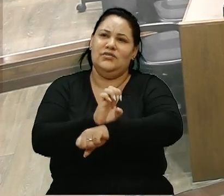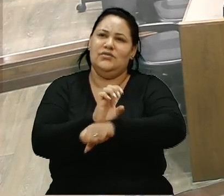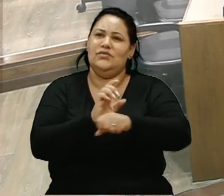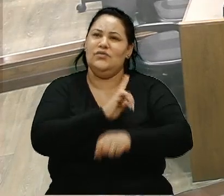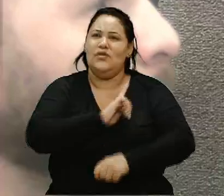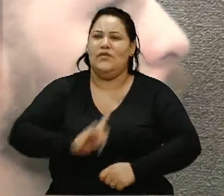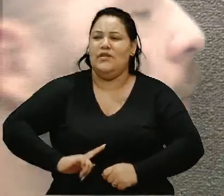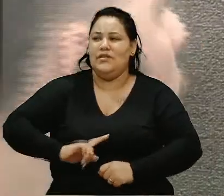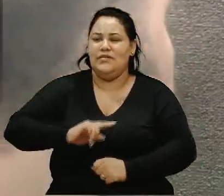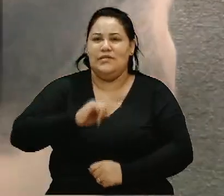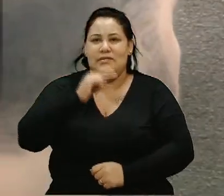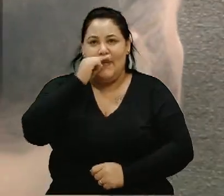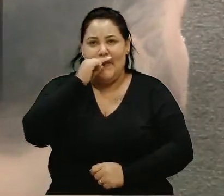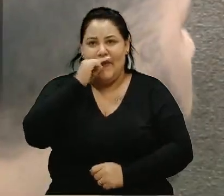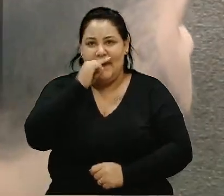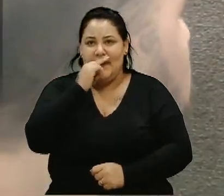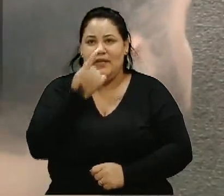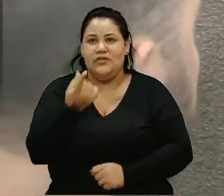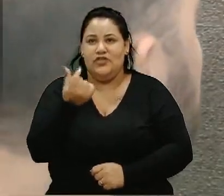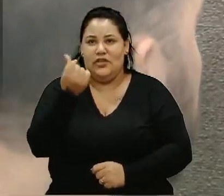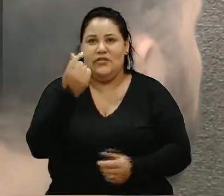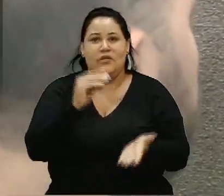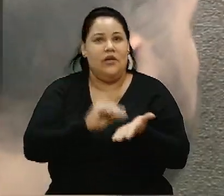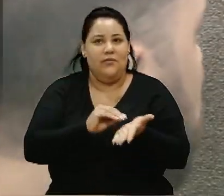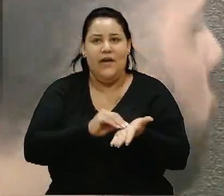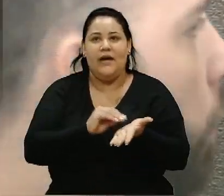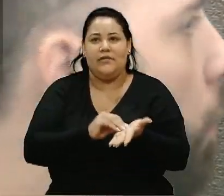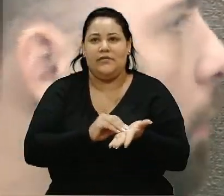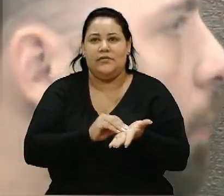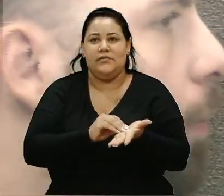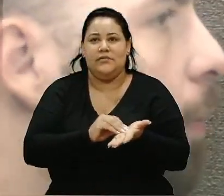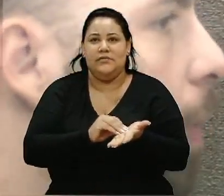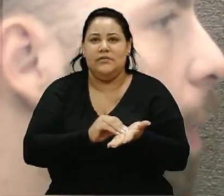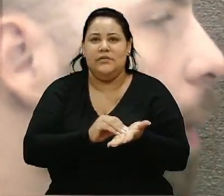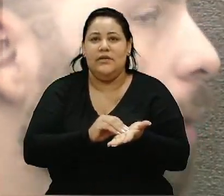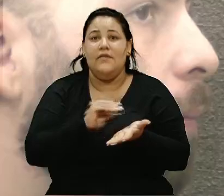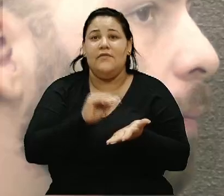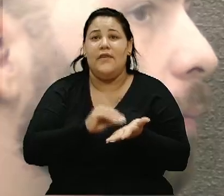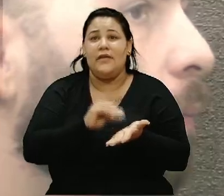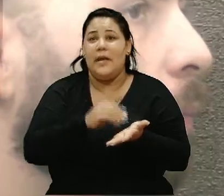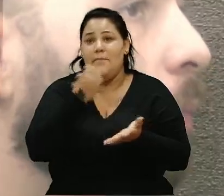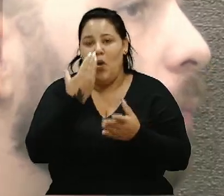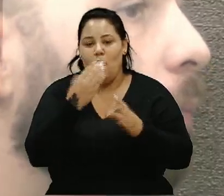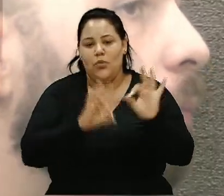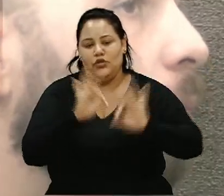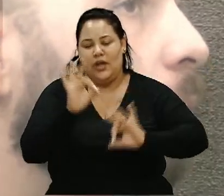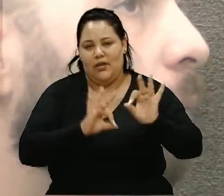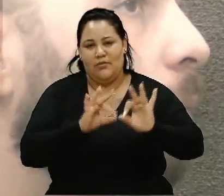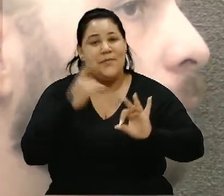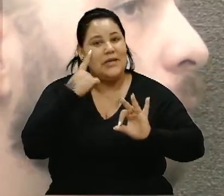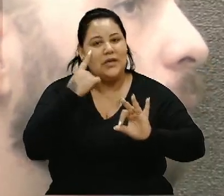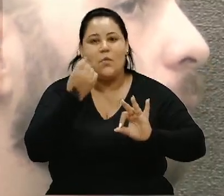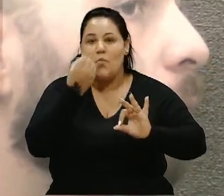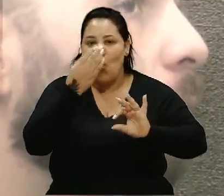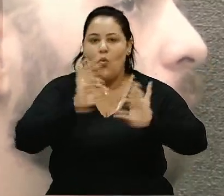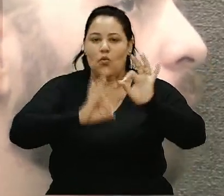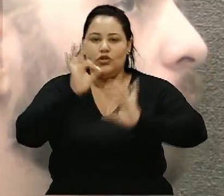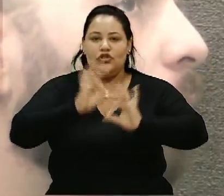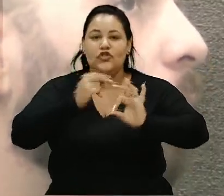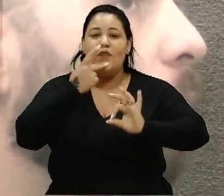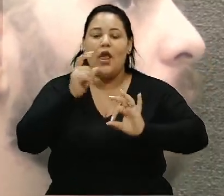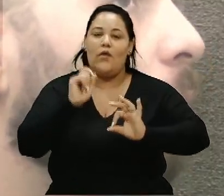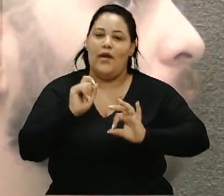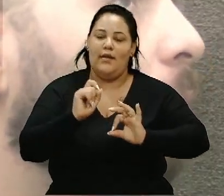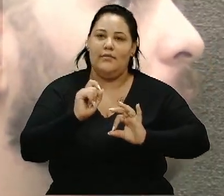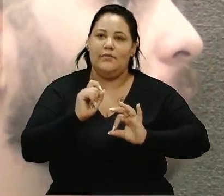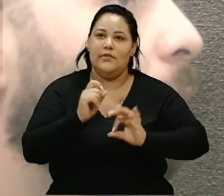que dinheiro não falta, faltam-se projetos, bons projetos. E quando a gente pensa em bons projetos, a gente fala em